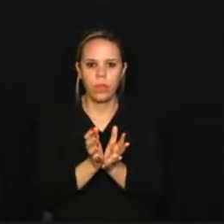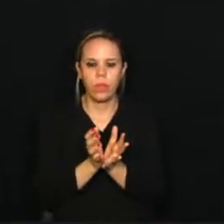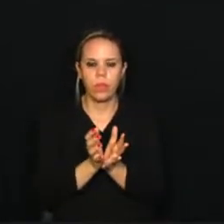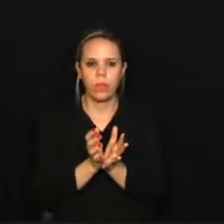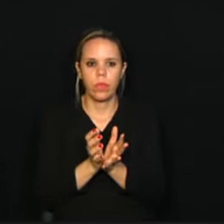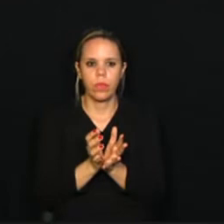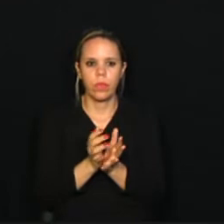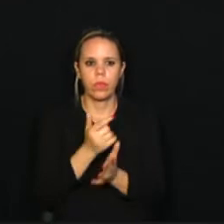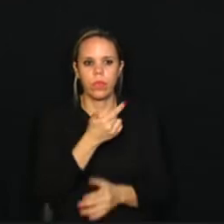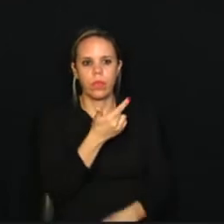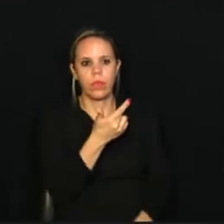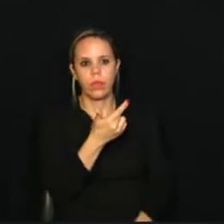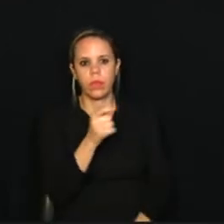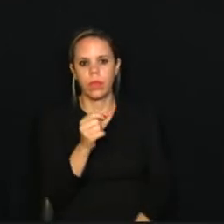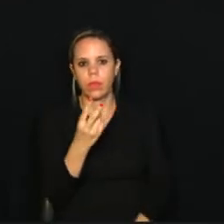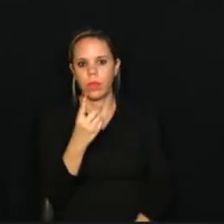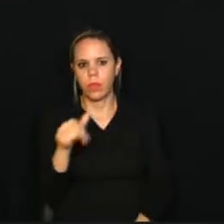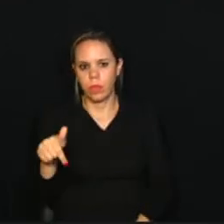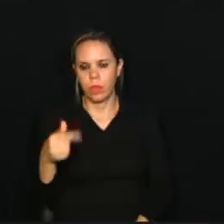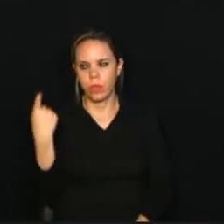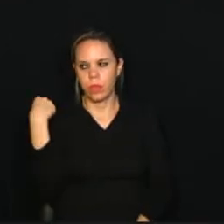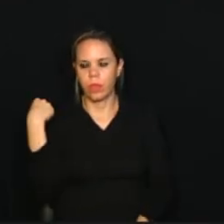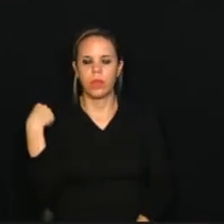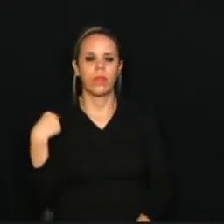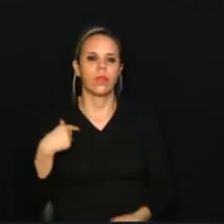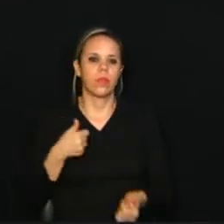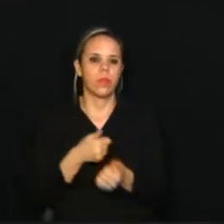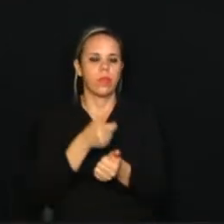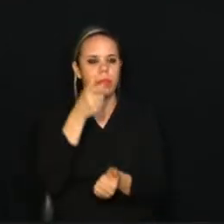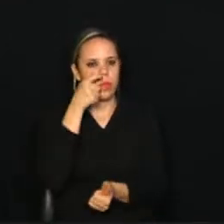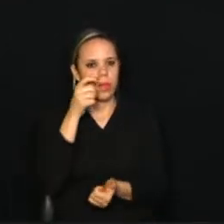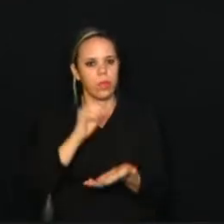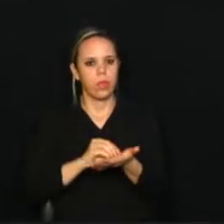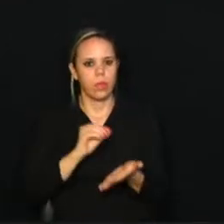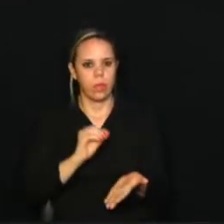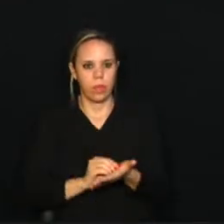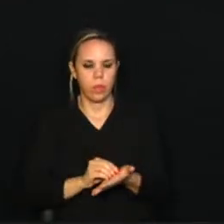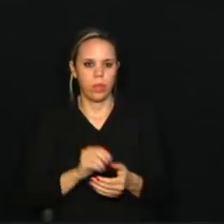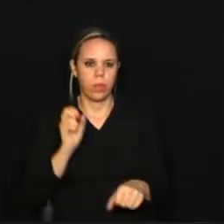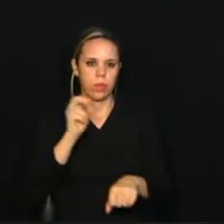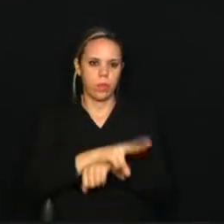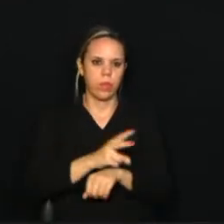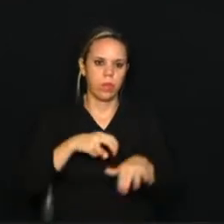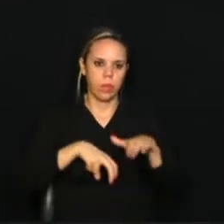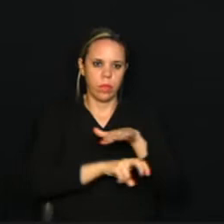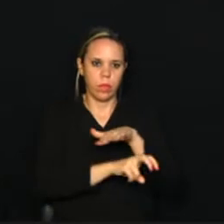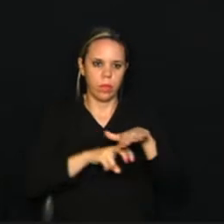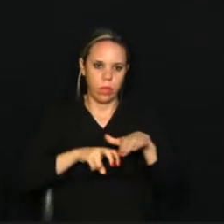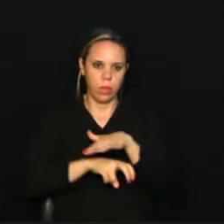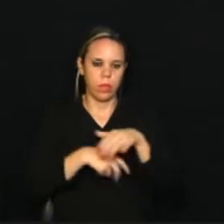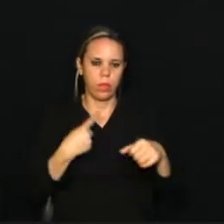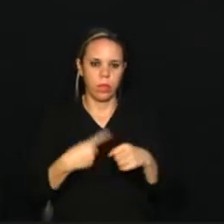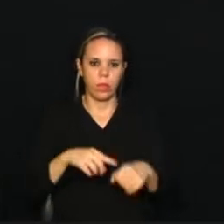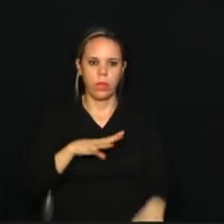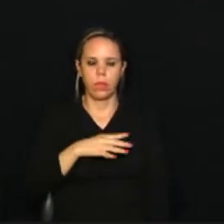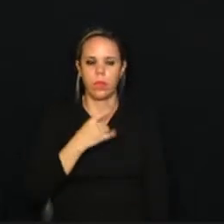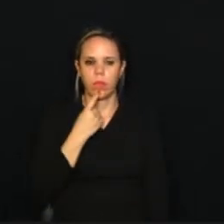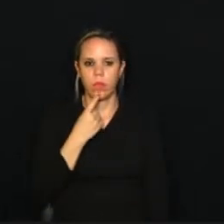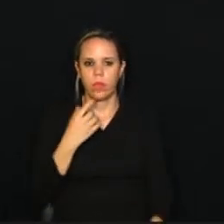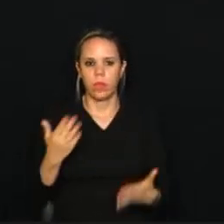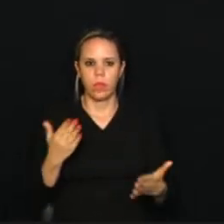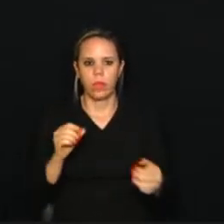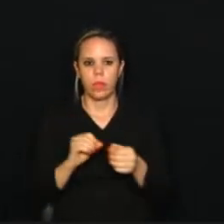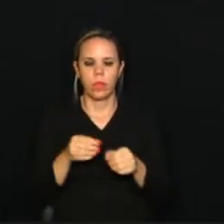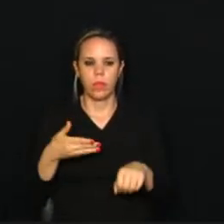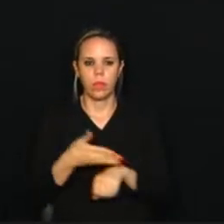em 2017 de acompanhamento da falta de vagas em creche no município de Campinas, da qual fazem